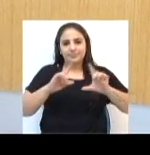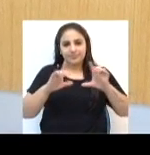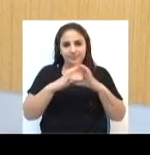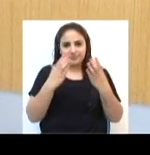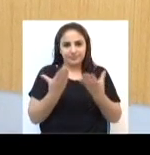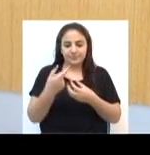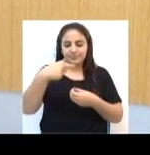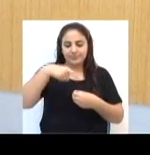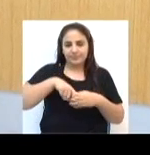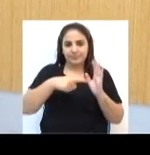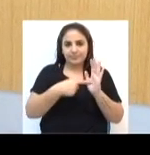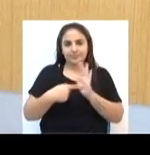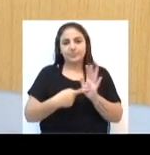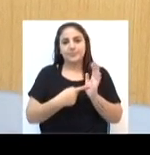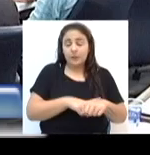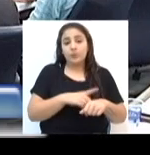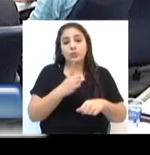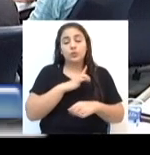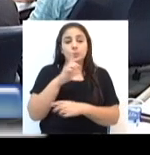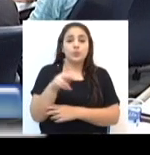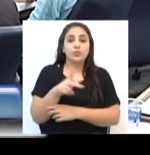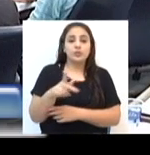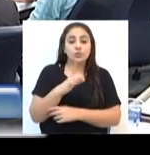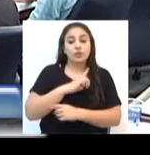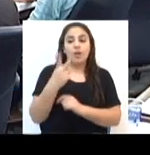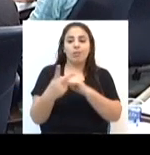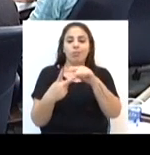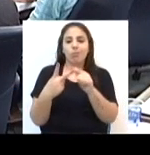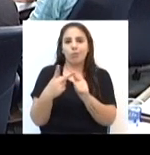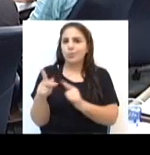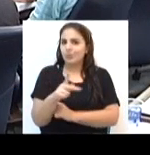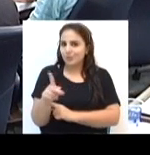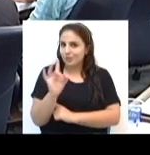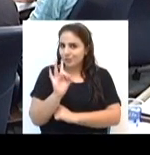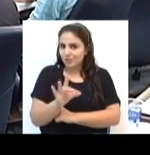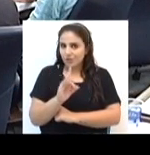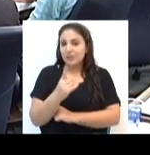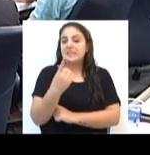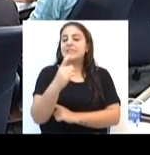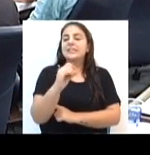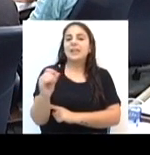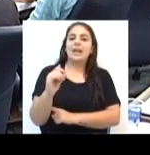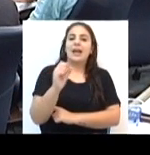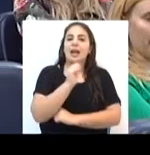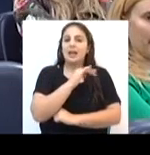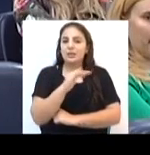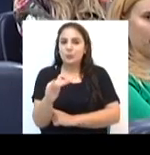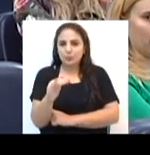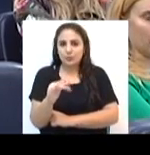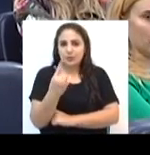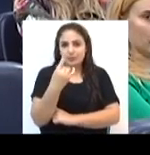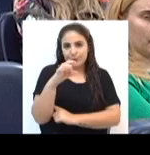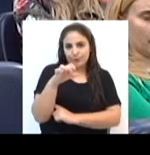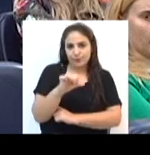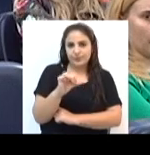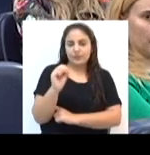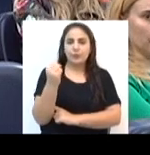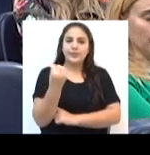ganhar diária, verba de gabinete não tem que existir. Para tu falar com o teu deputado, tu não precisa ir em Porto Alegre. Tu abre o computador e fala enxergando